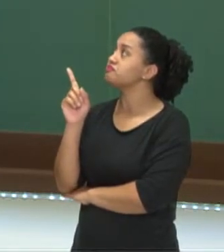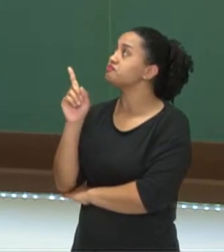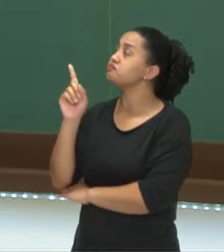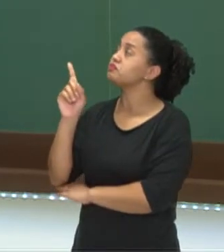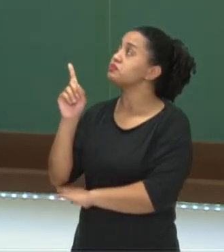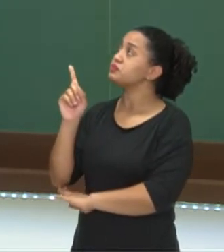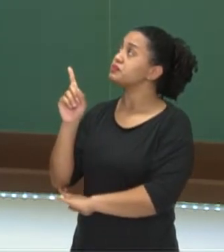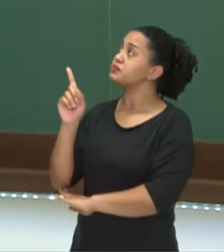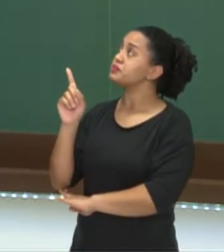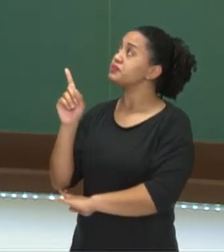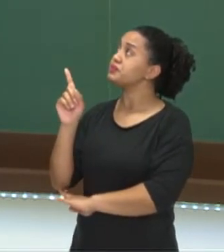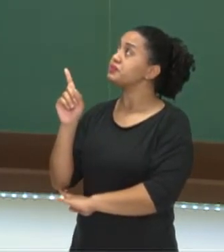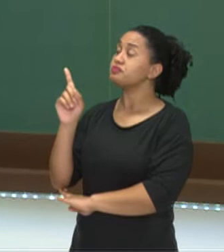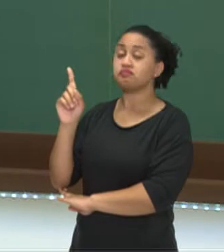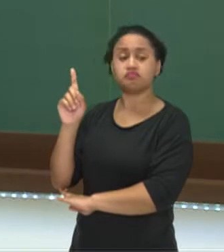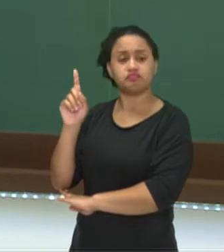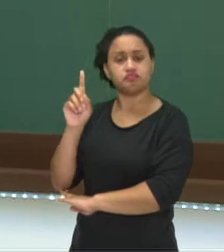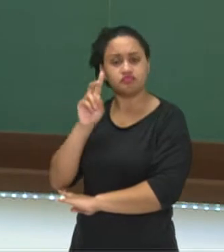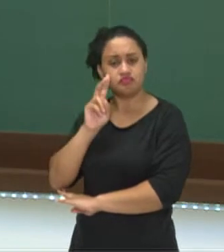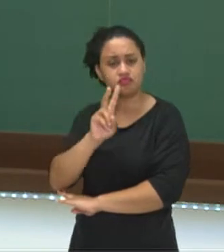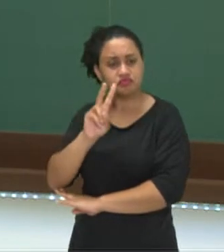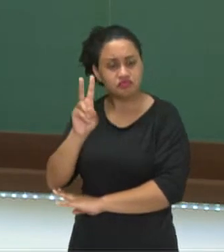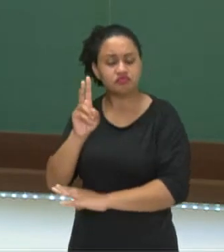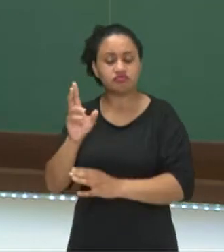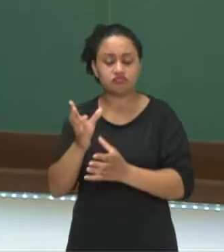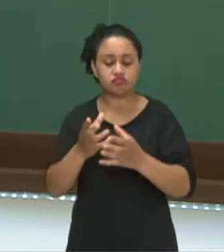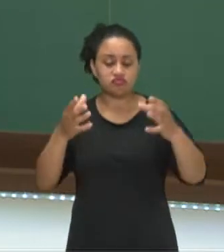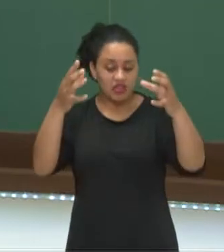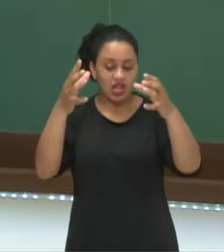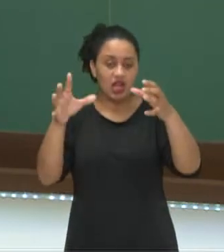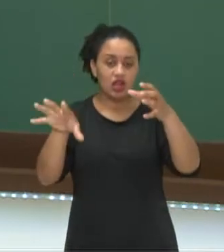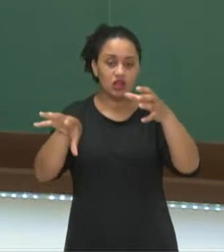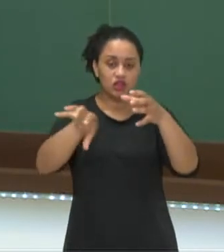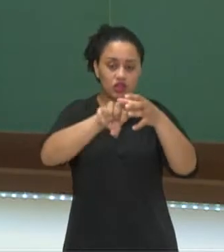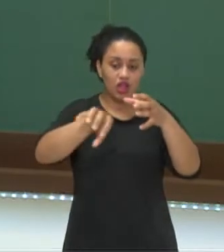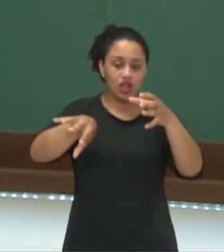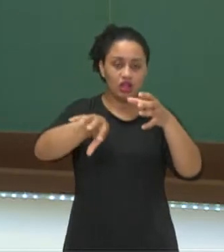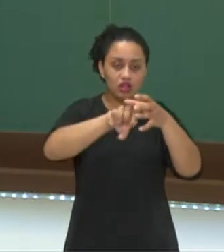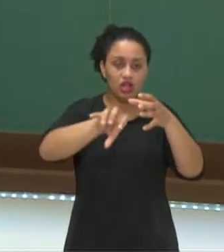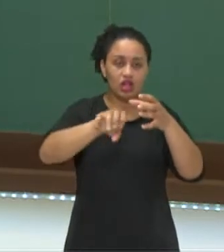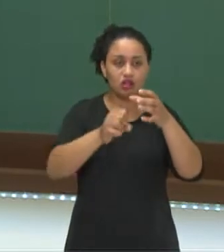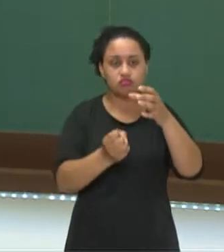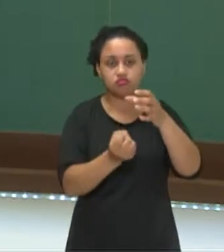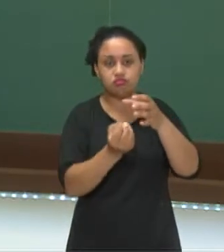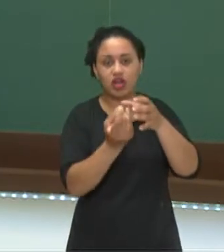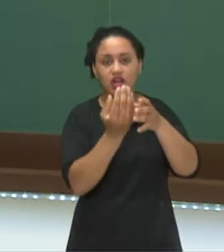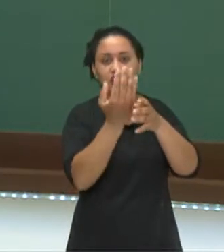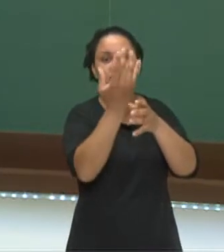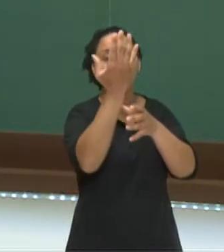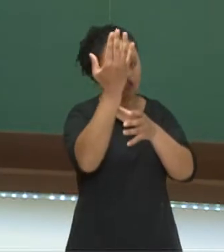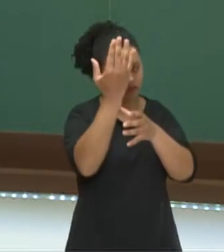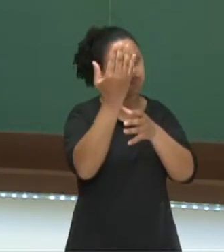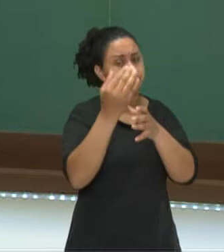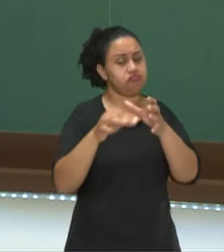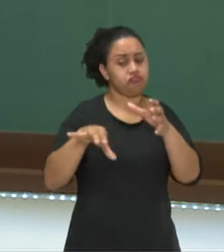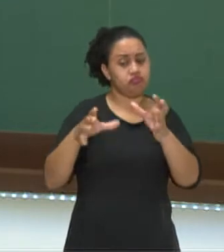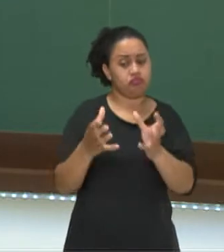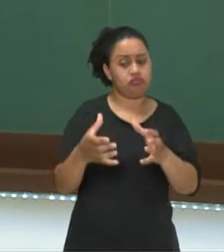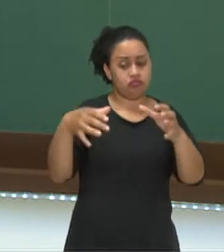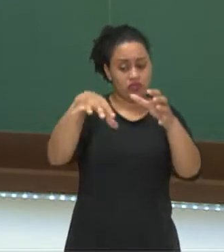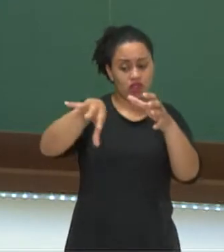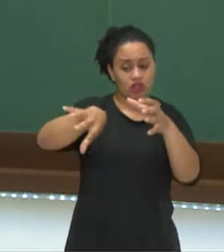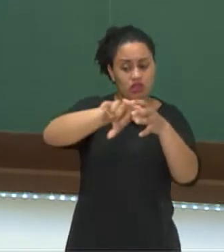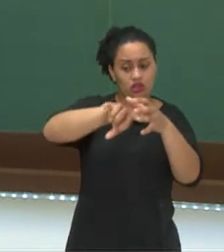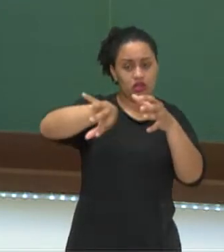ósculo. Então esses animais, eles são filtradores, eles vão filtrar essa água e absorver essa matéria orgânica que